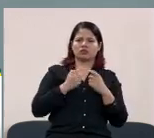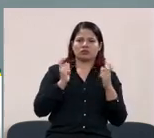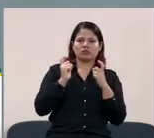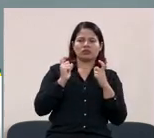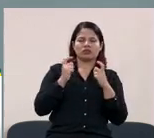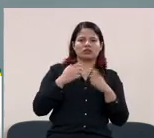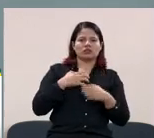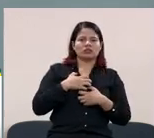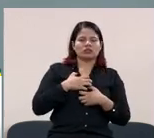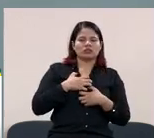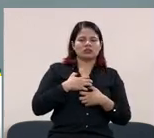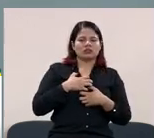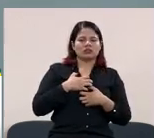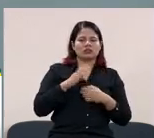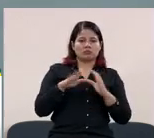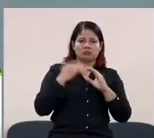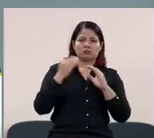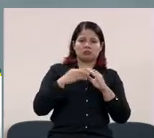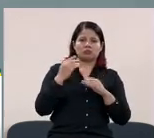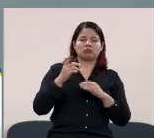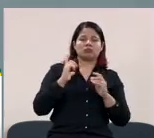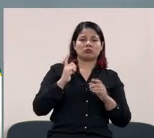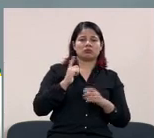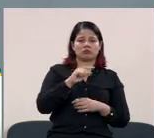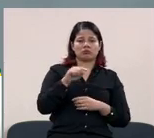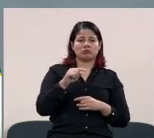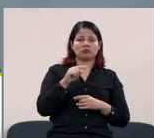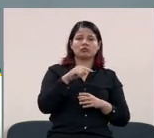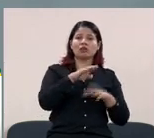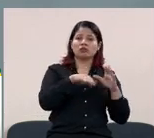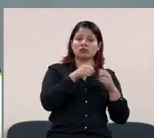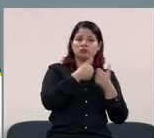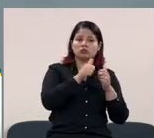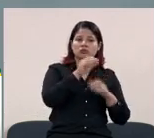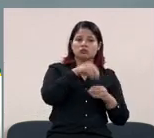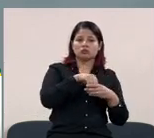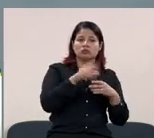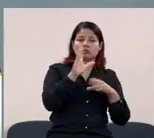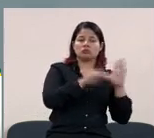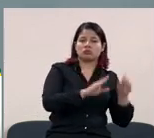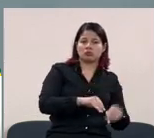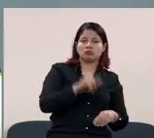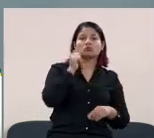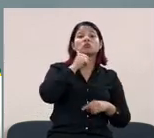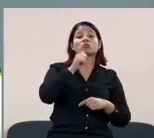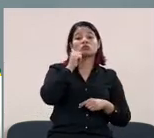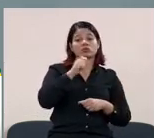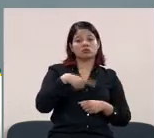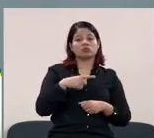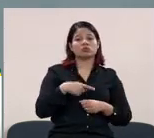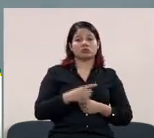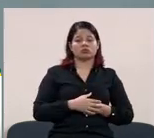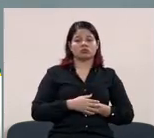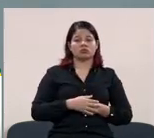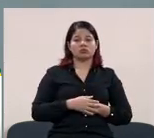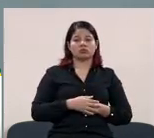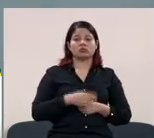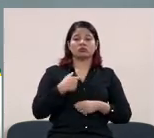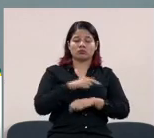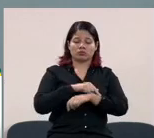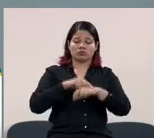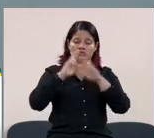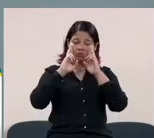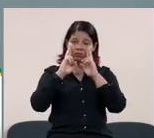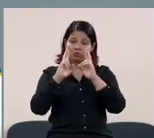me enviaram com relação a pessoas serem molestadas dentro do transporte coletivo, mulheres. Então, pelo respeito,